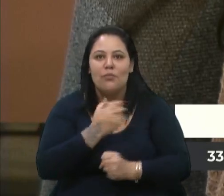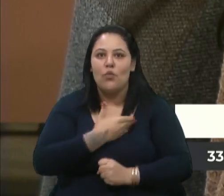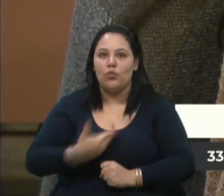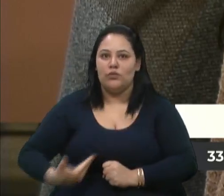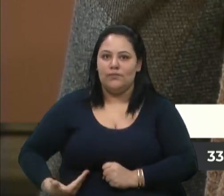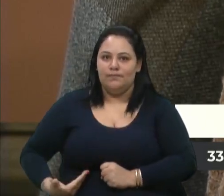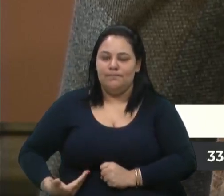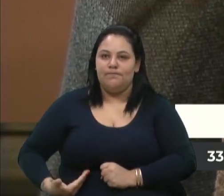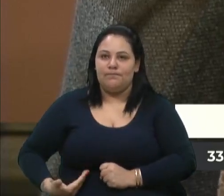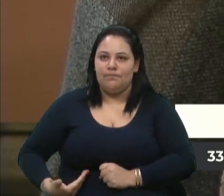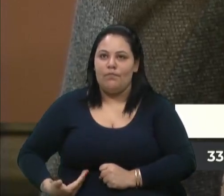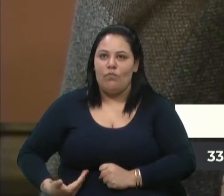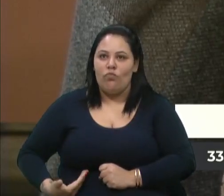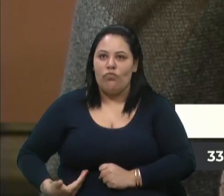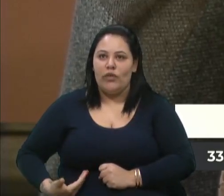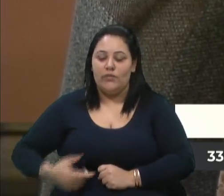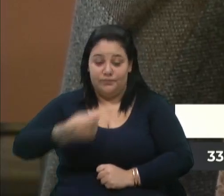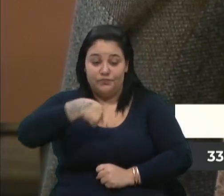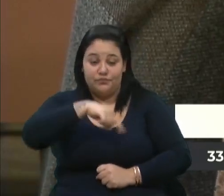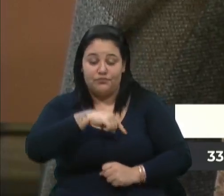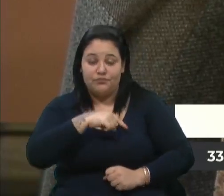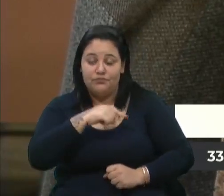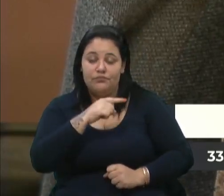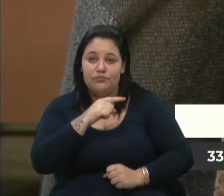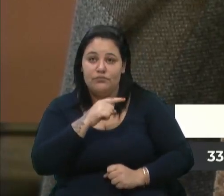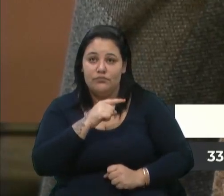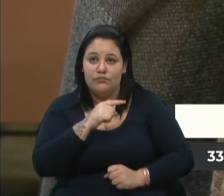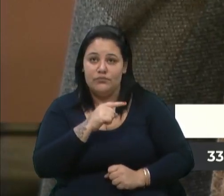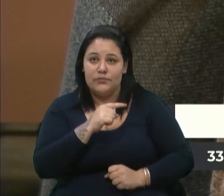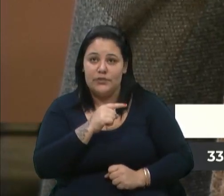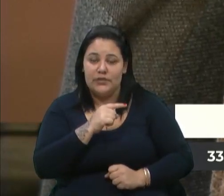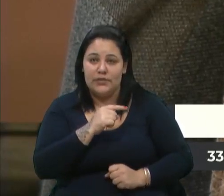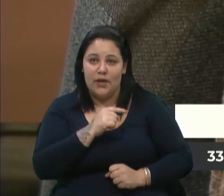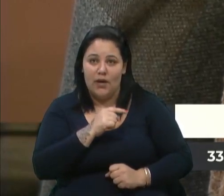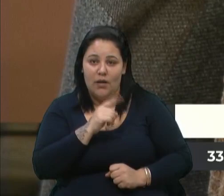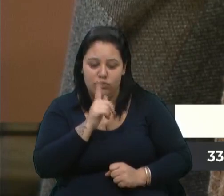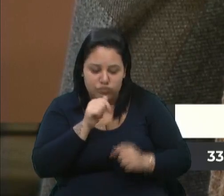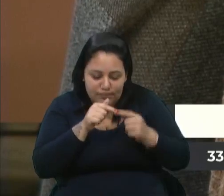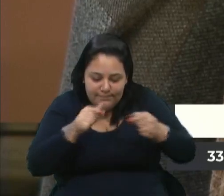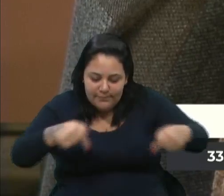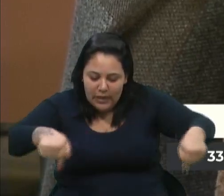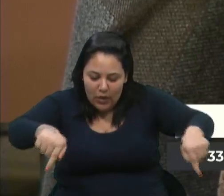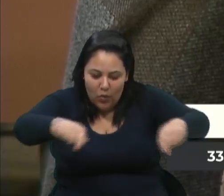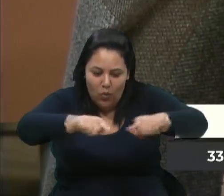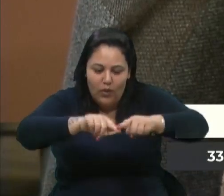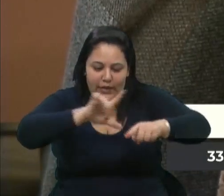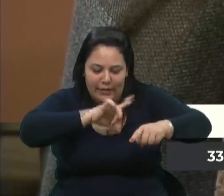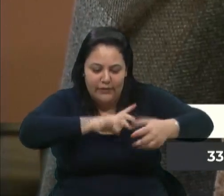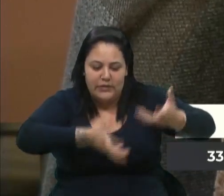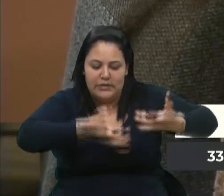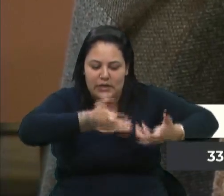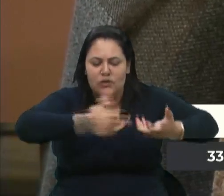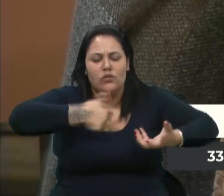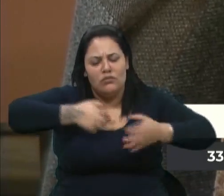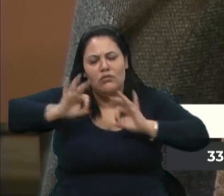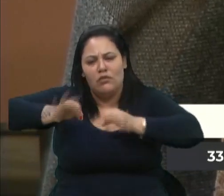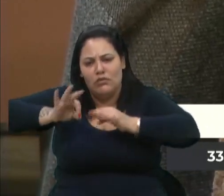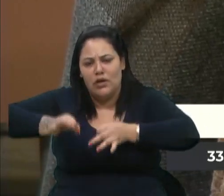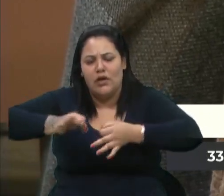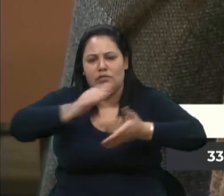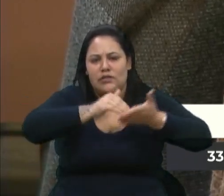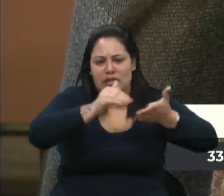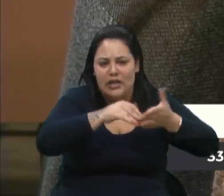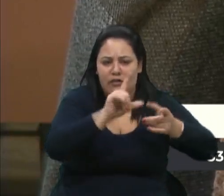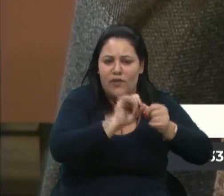vereador. Na nossa lagoa, nós tivemos aquele incêndio, eu concordo, o secretário esteve lá, fez a